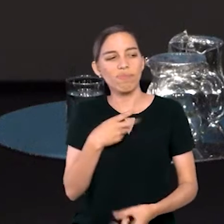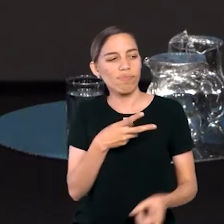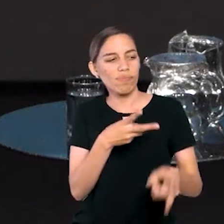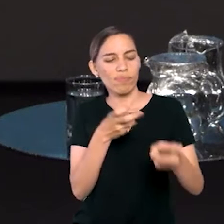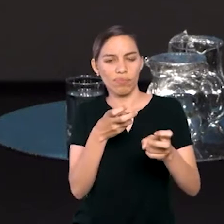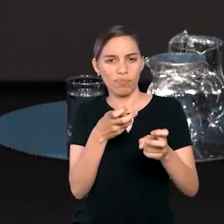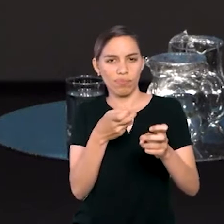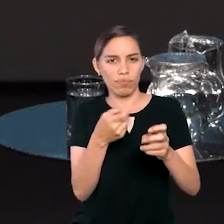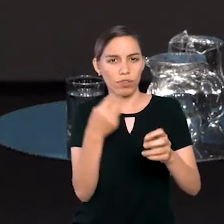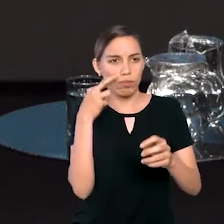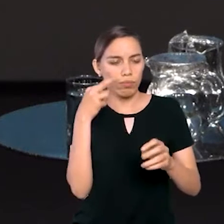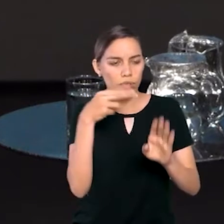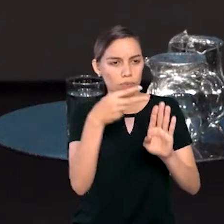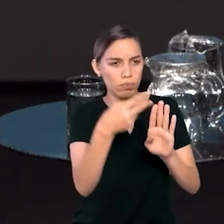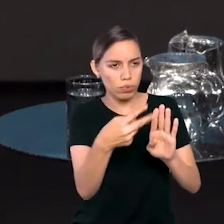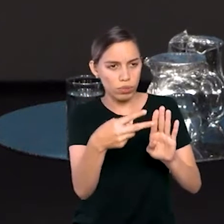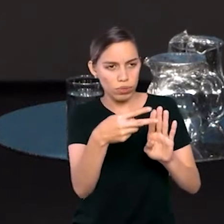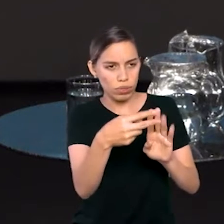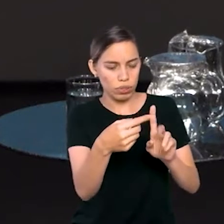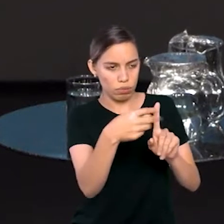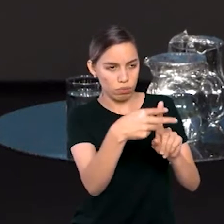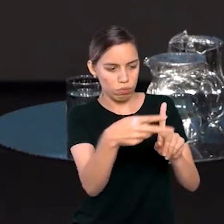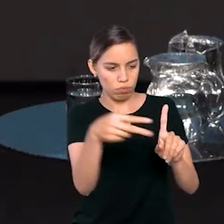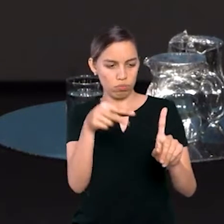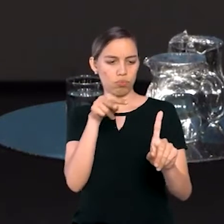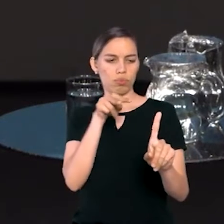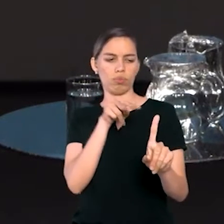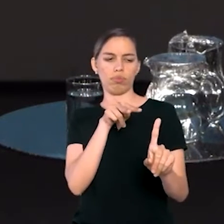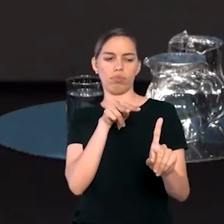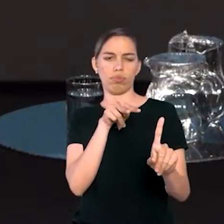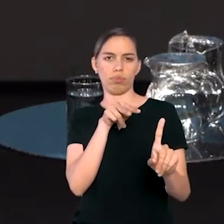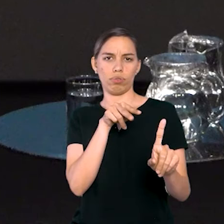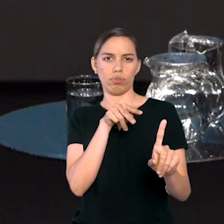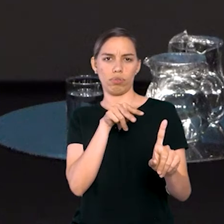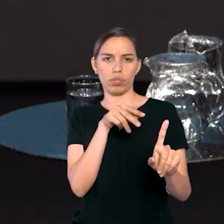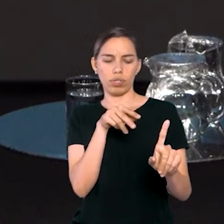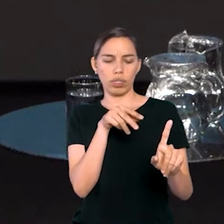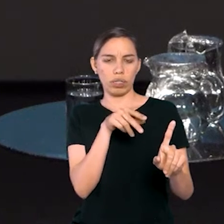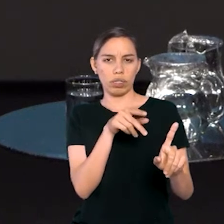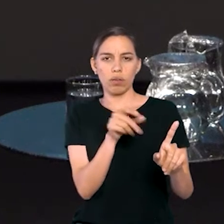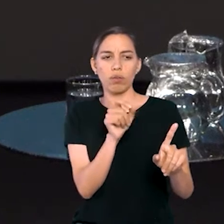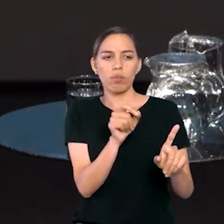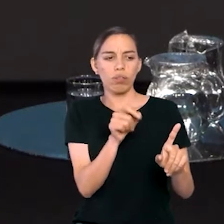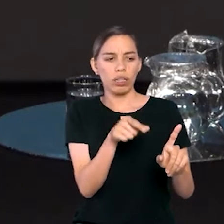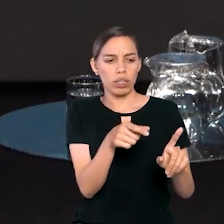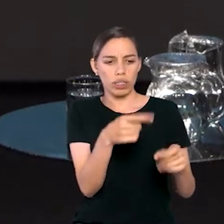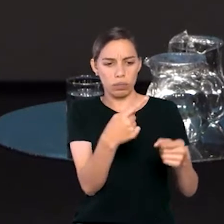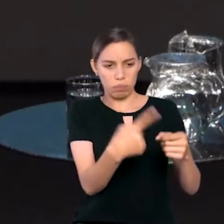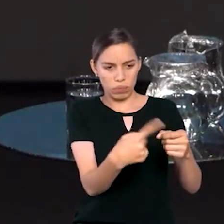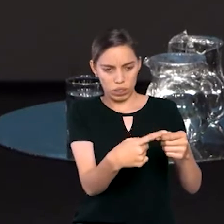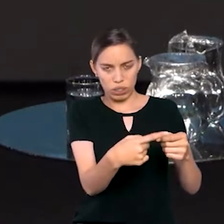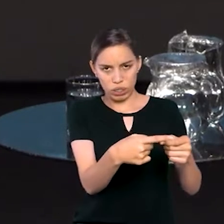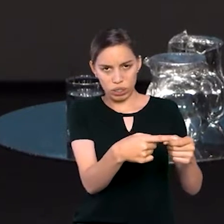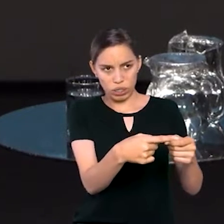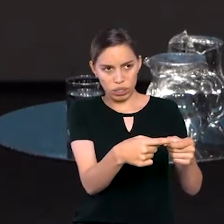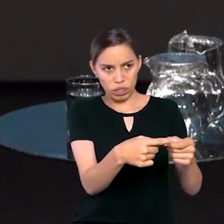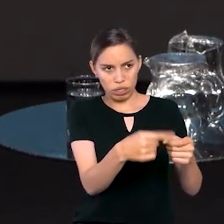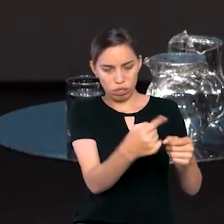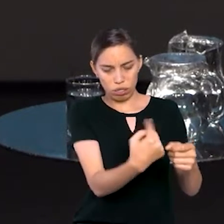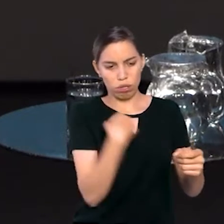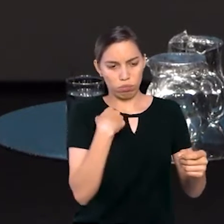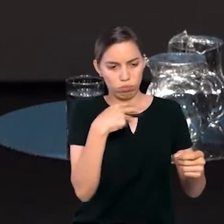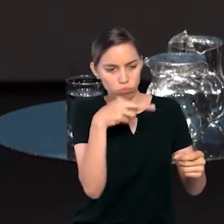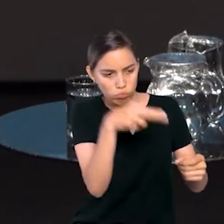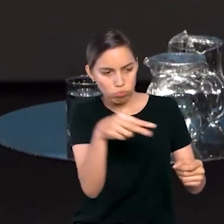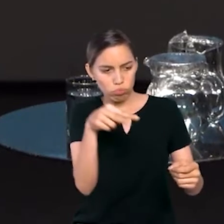de fora do rodízio urbano o aperto que as pessoas que vivem nas metrópoles,